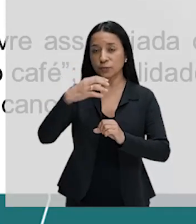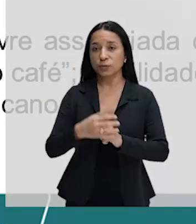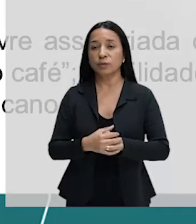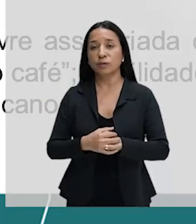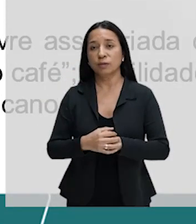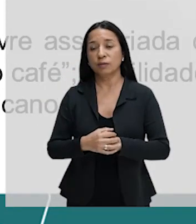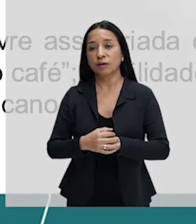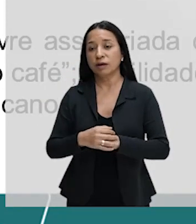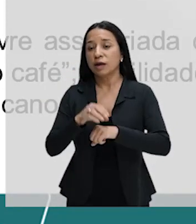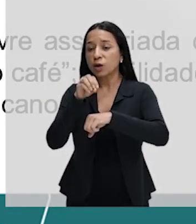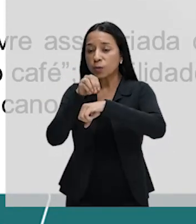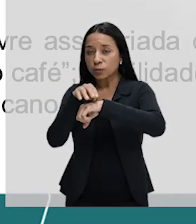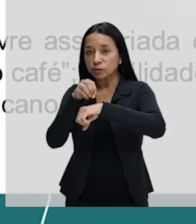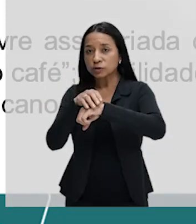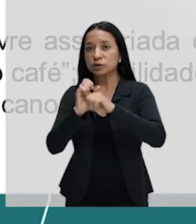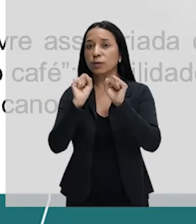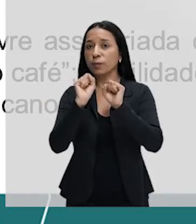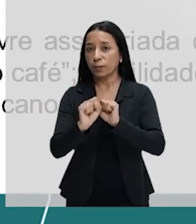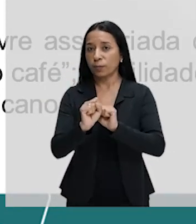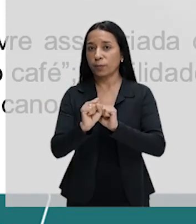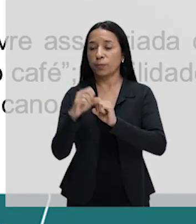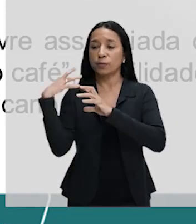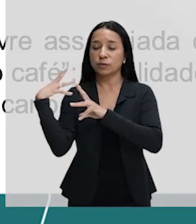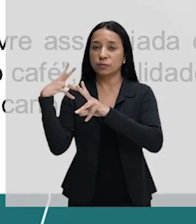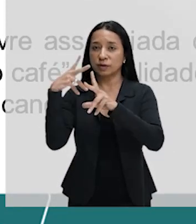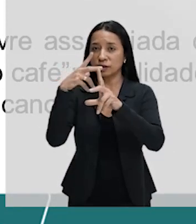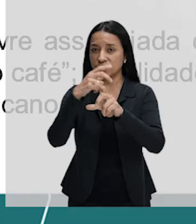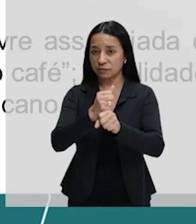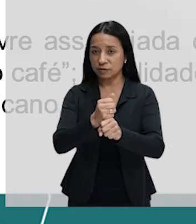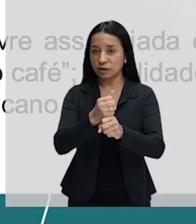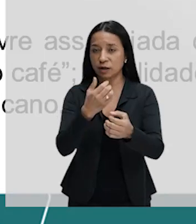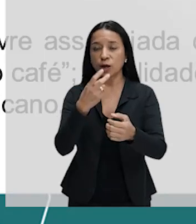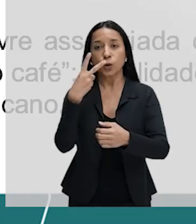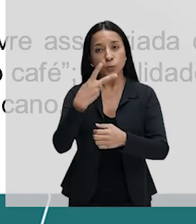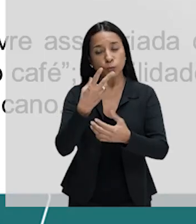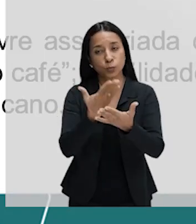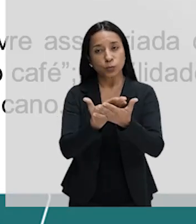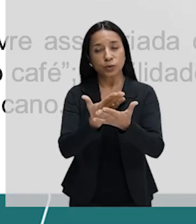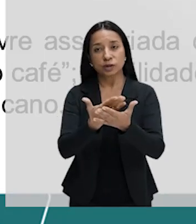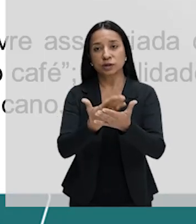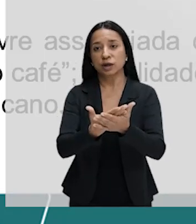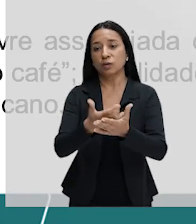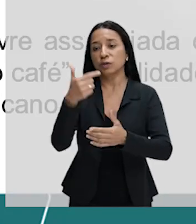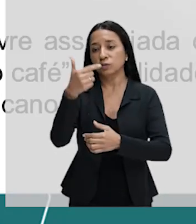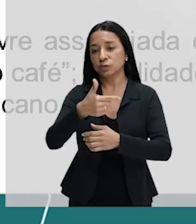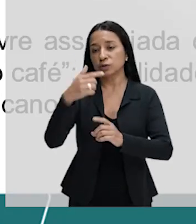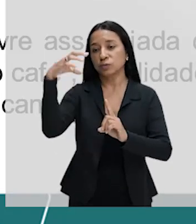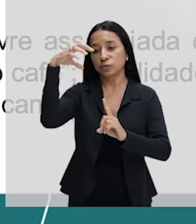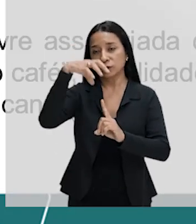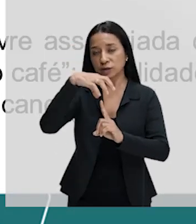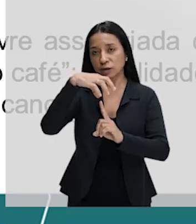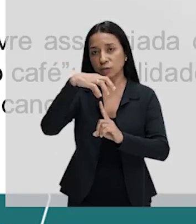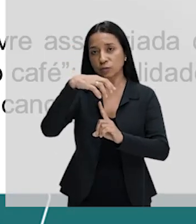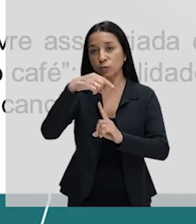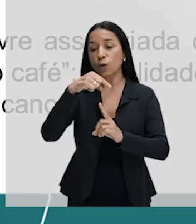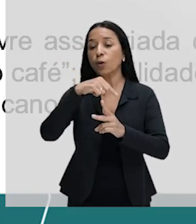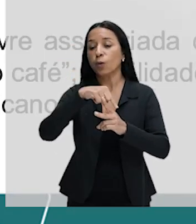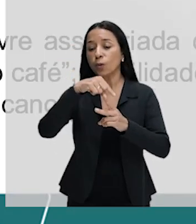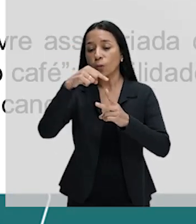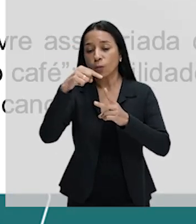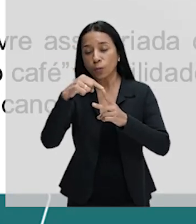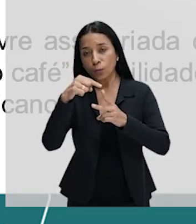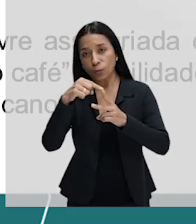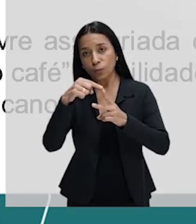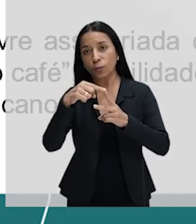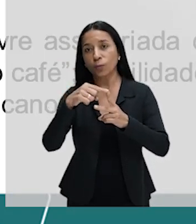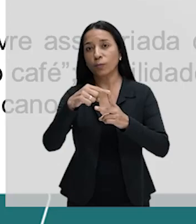as nossas duas aulas sobre o segundo reinado. Uma que eu trabalhei os aspectos gerais do segundo reinado